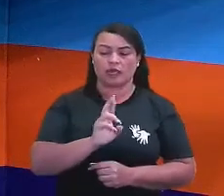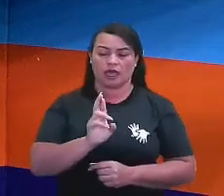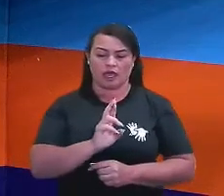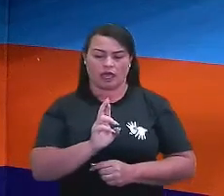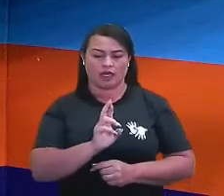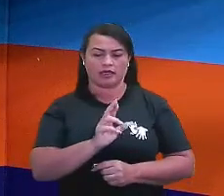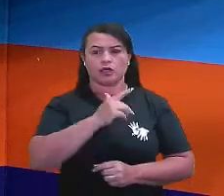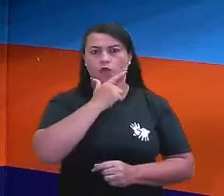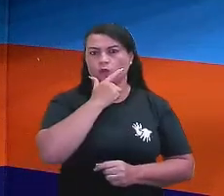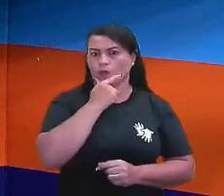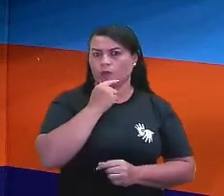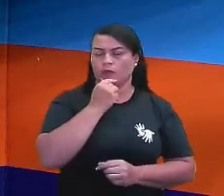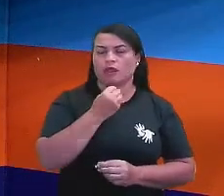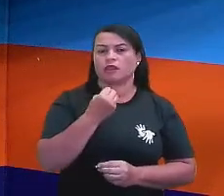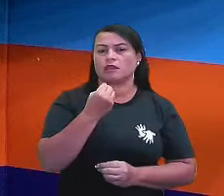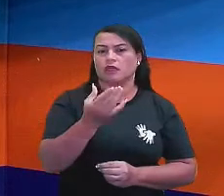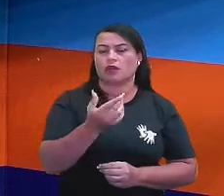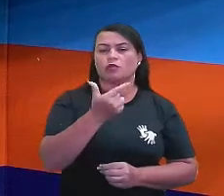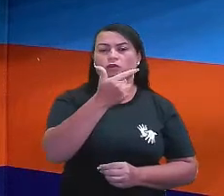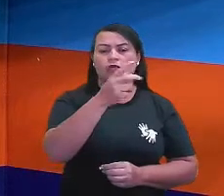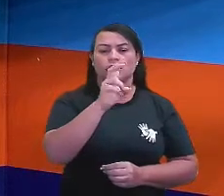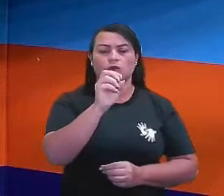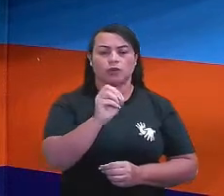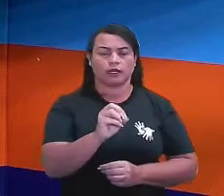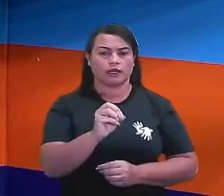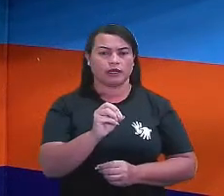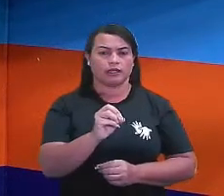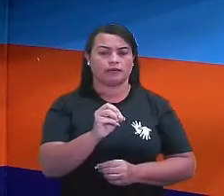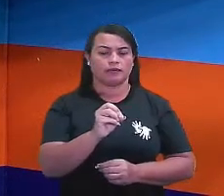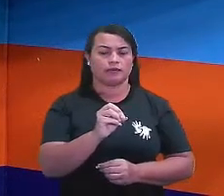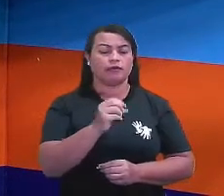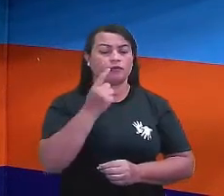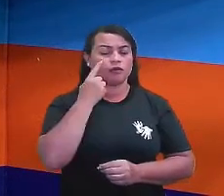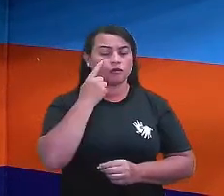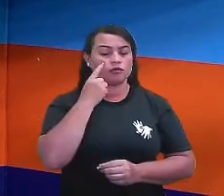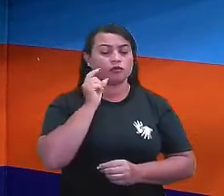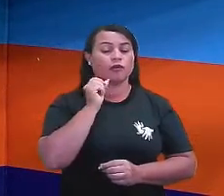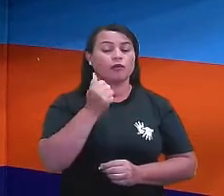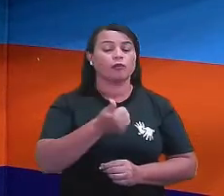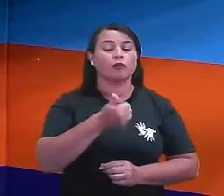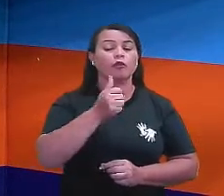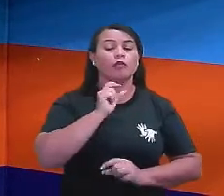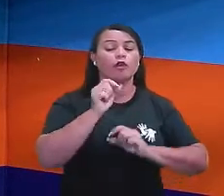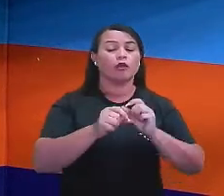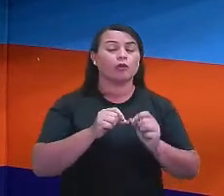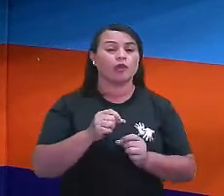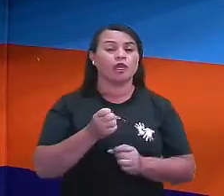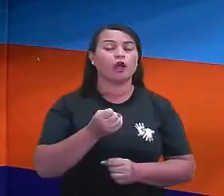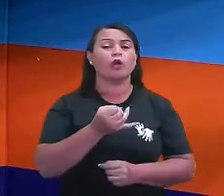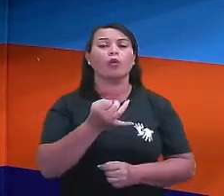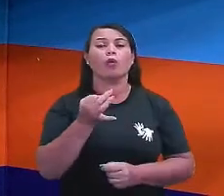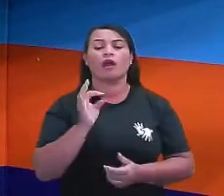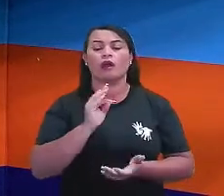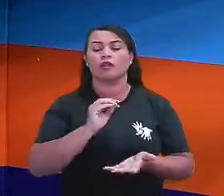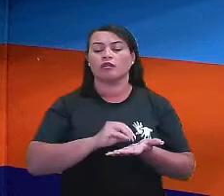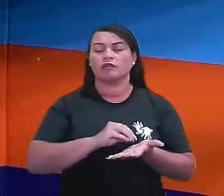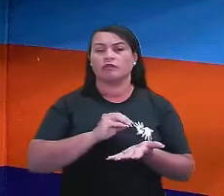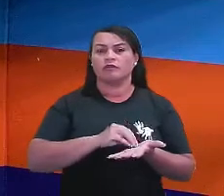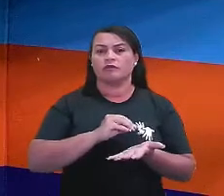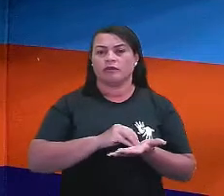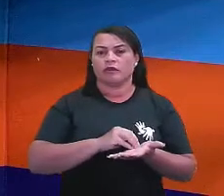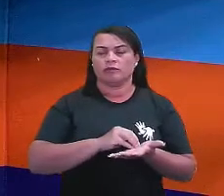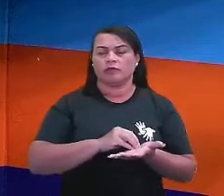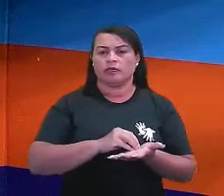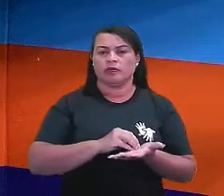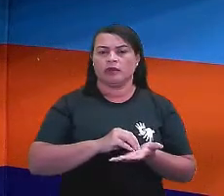ele deu o valor de 250. Então, eu preciso primeiro saber quanto restou